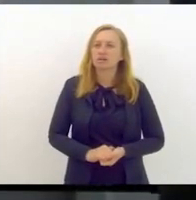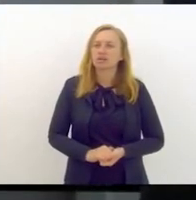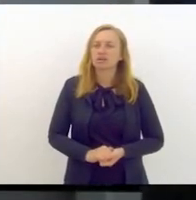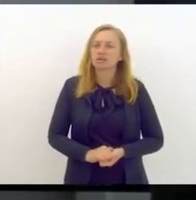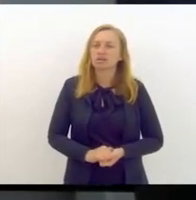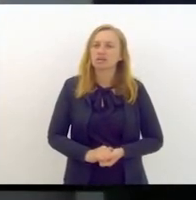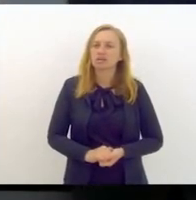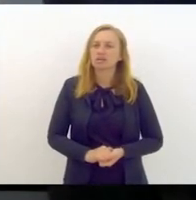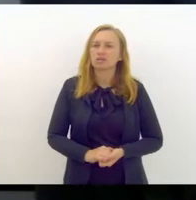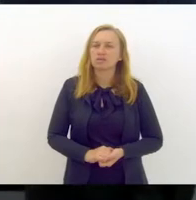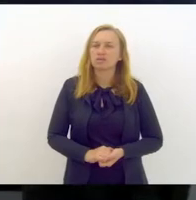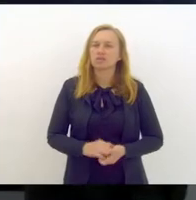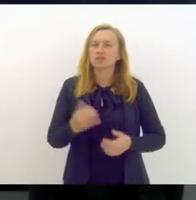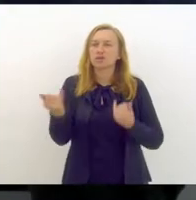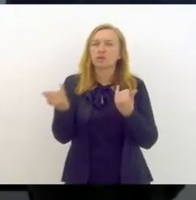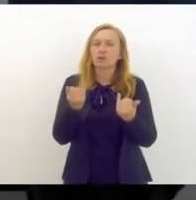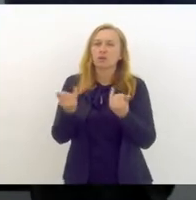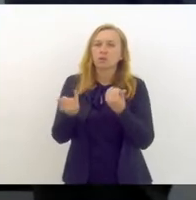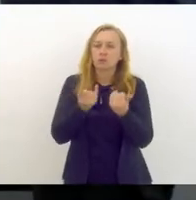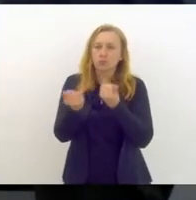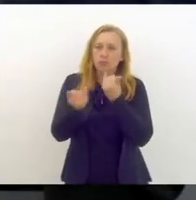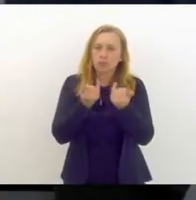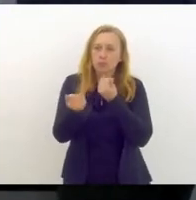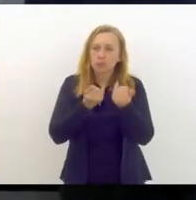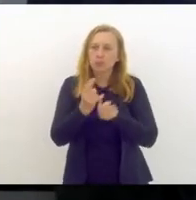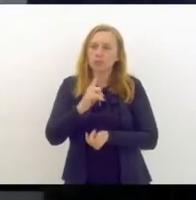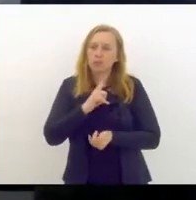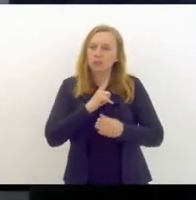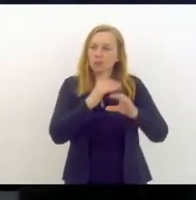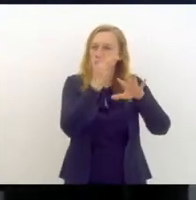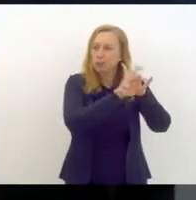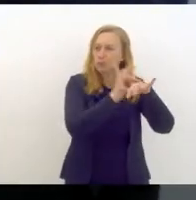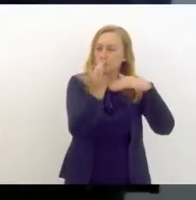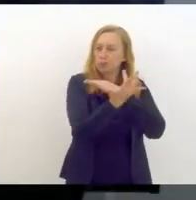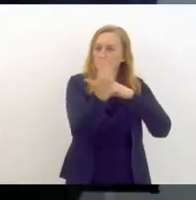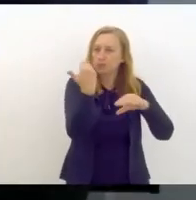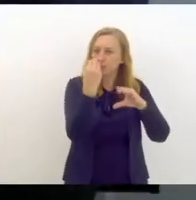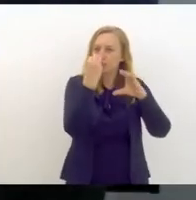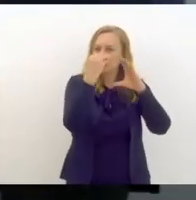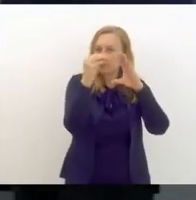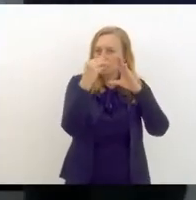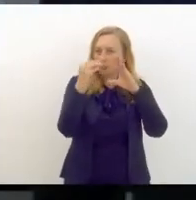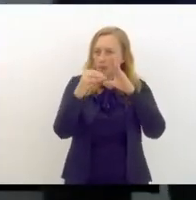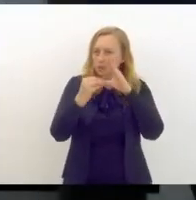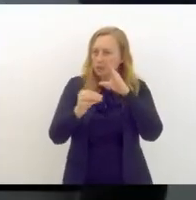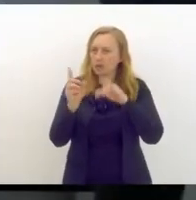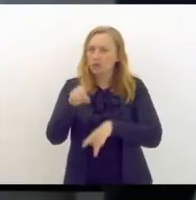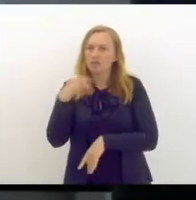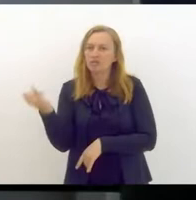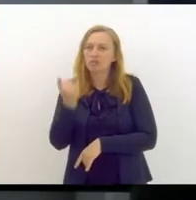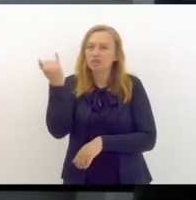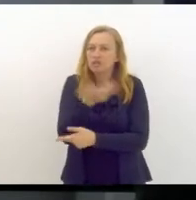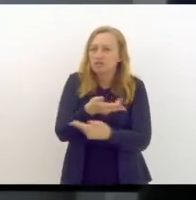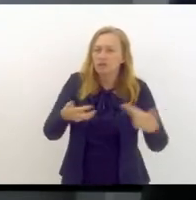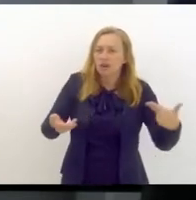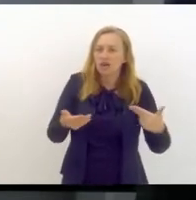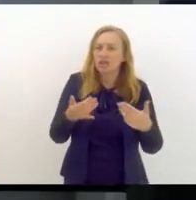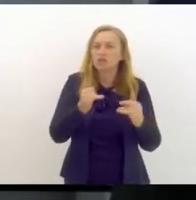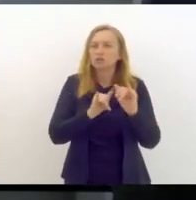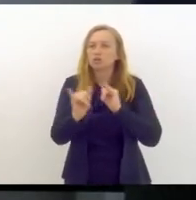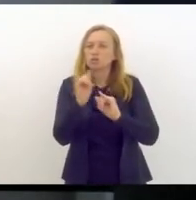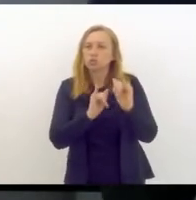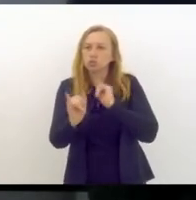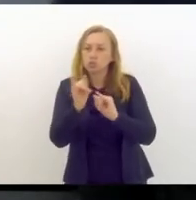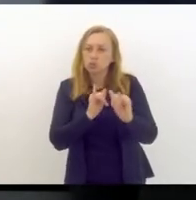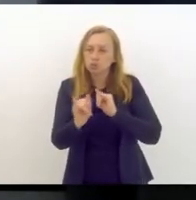A gente gera mídia, gera informação. Tanto foi para a mídia a informação, porque é importante. Vários veículos divulgaram a informação